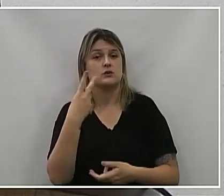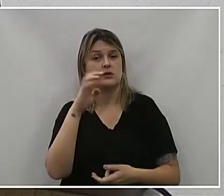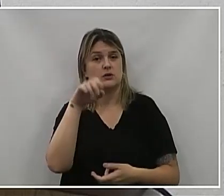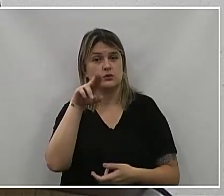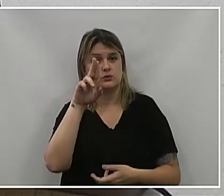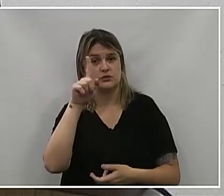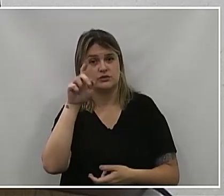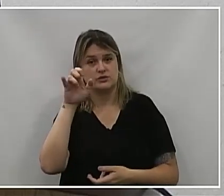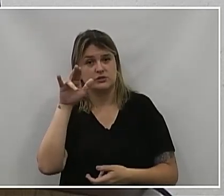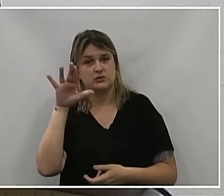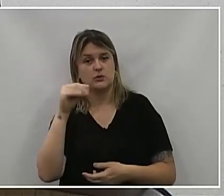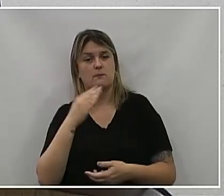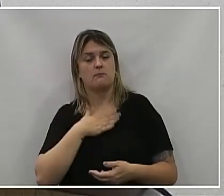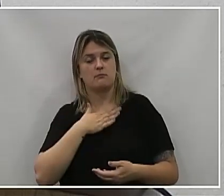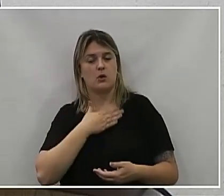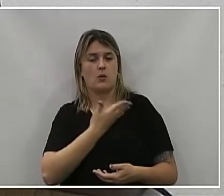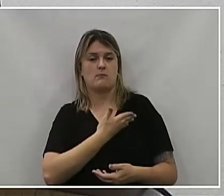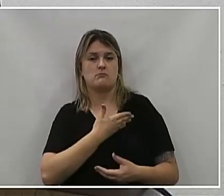Kowalczuk, companheiro de partido.